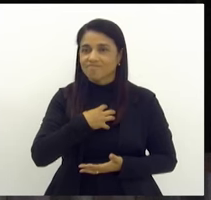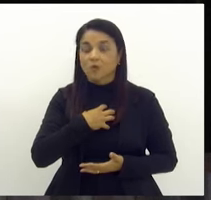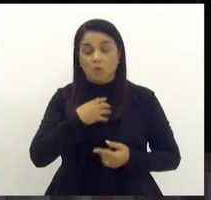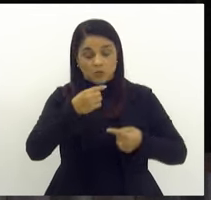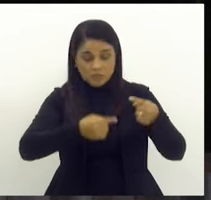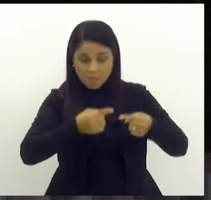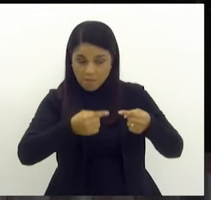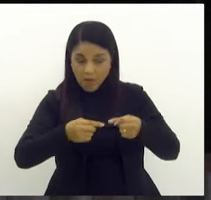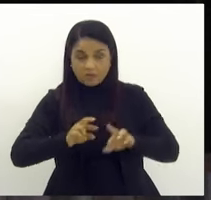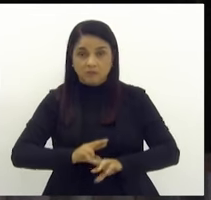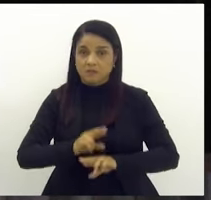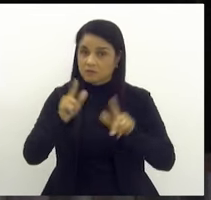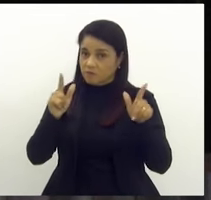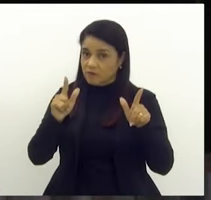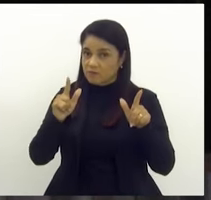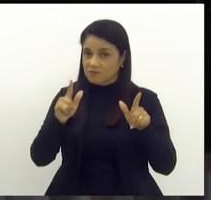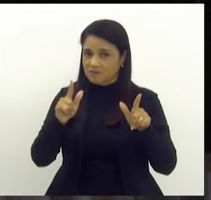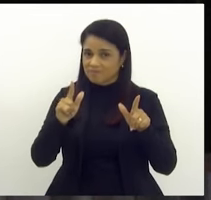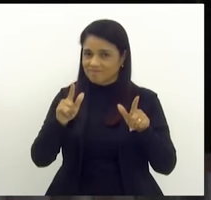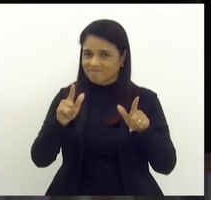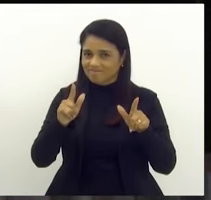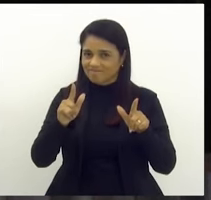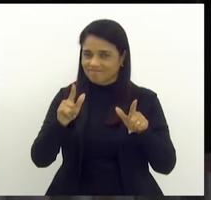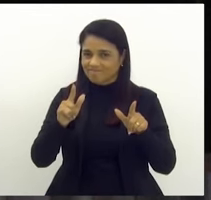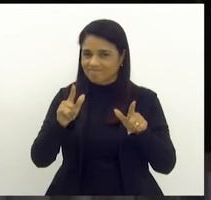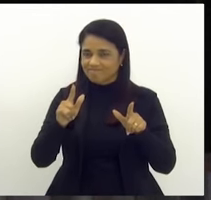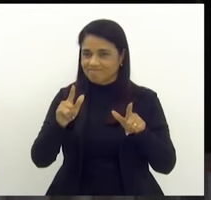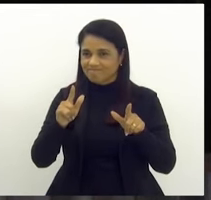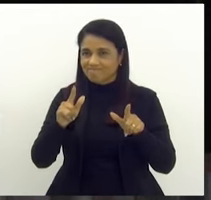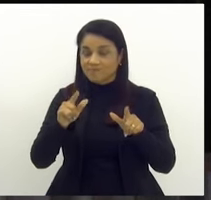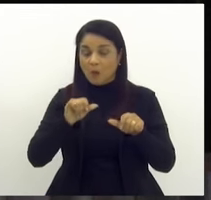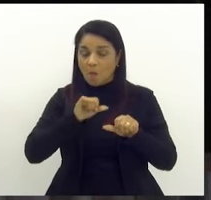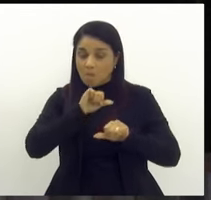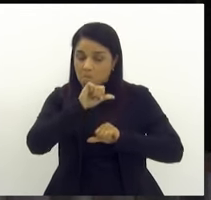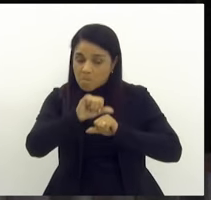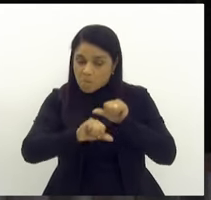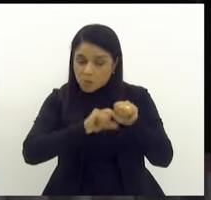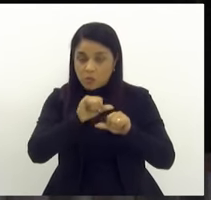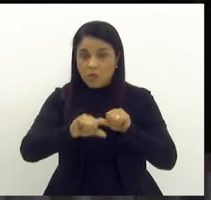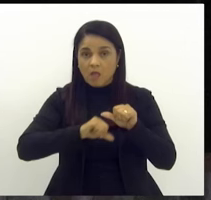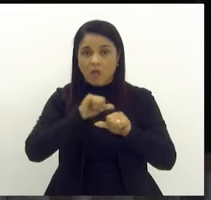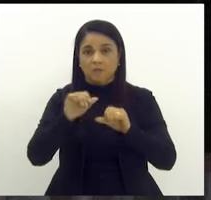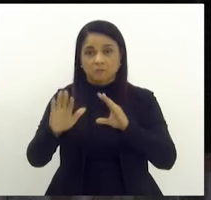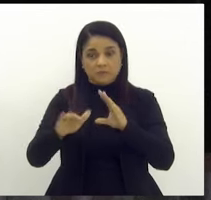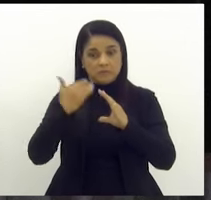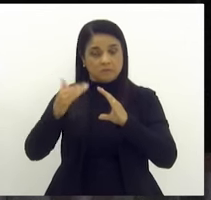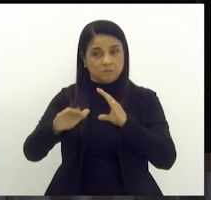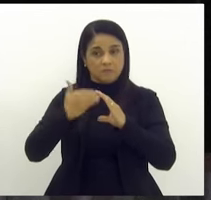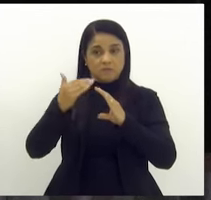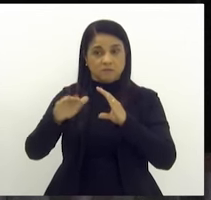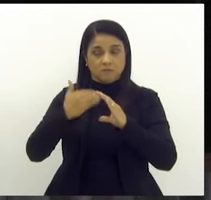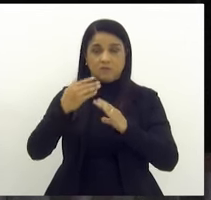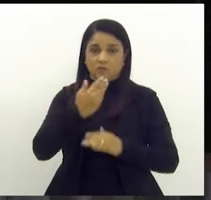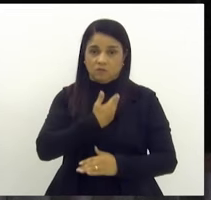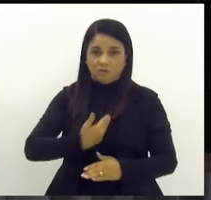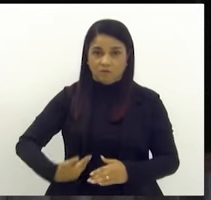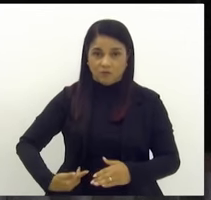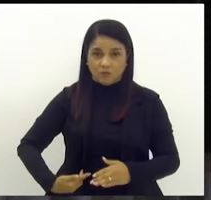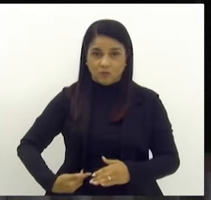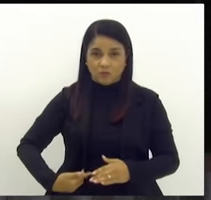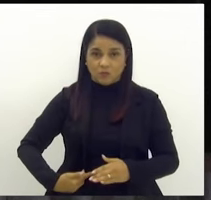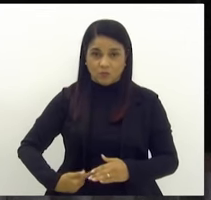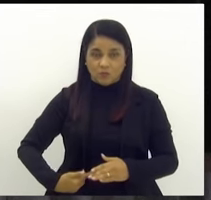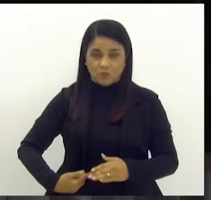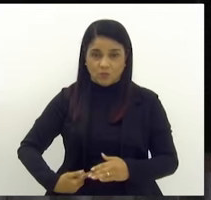de se tratar seria diferenciada porque você tá mudando várias mensagens ao mesmo tempo o governo mandou várias mensagens e uma atrás da